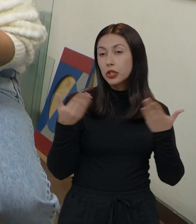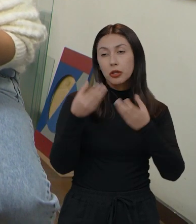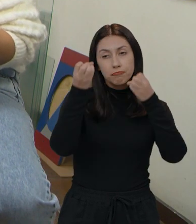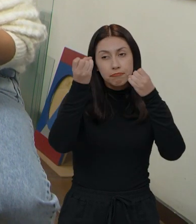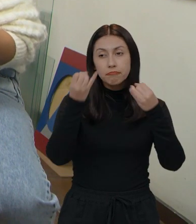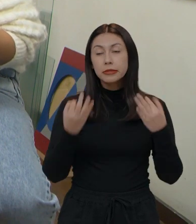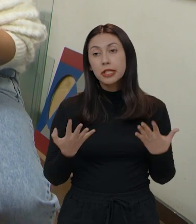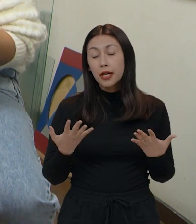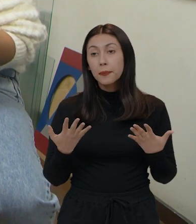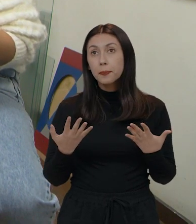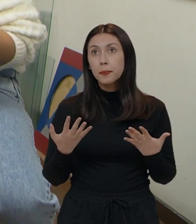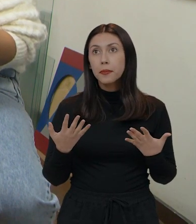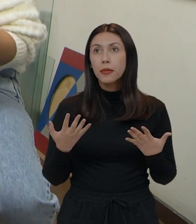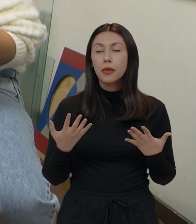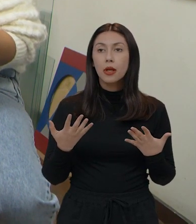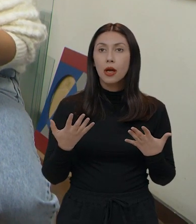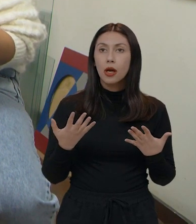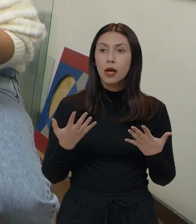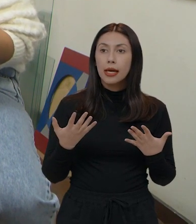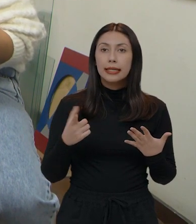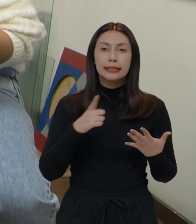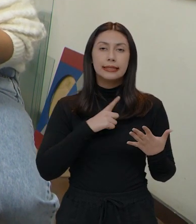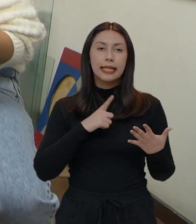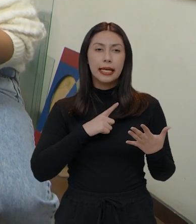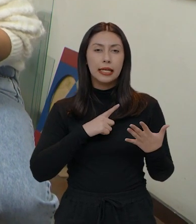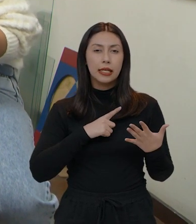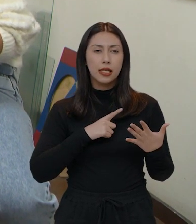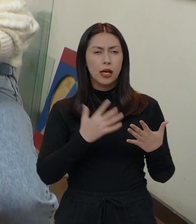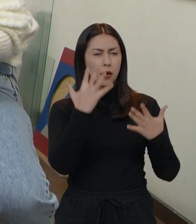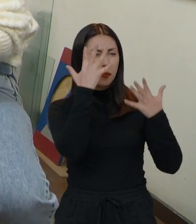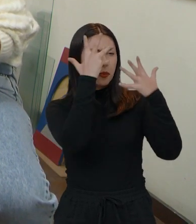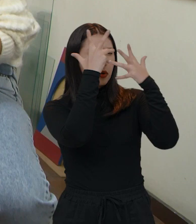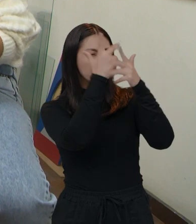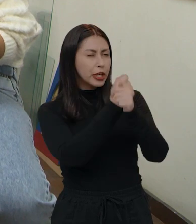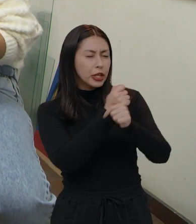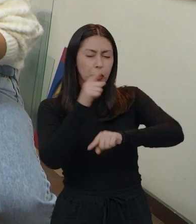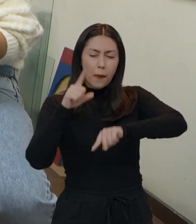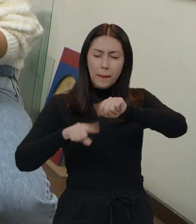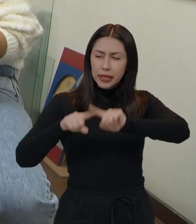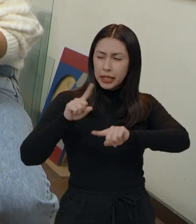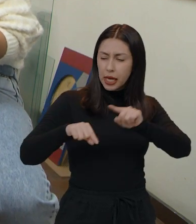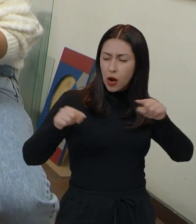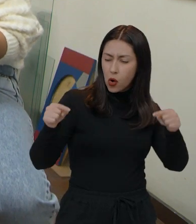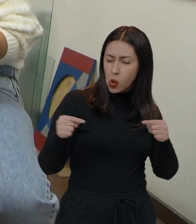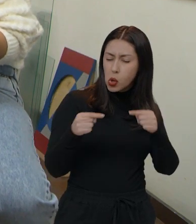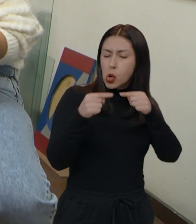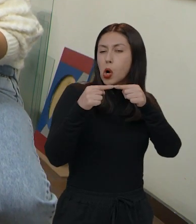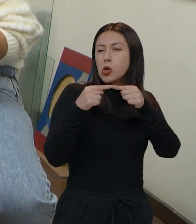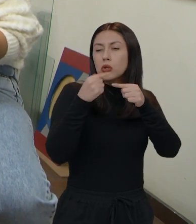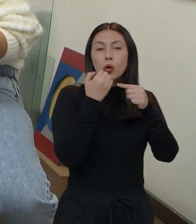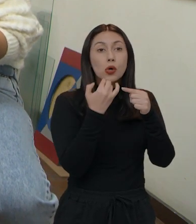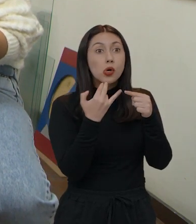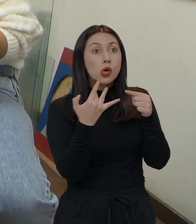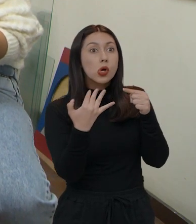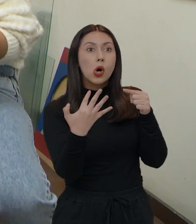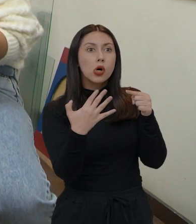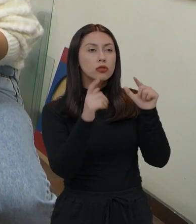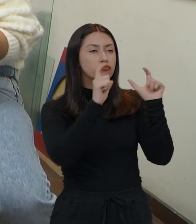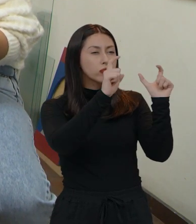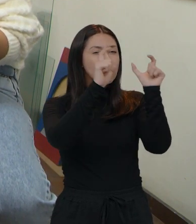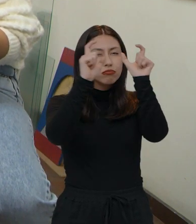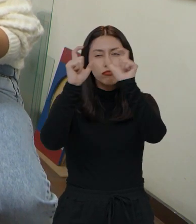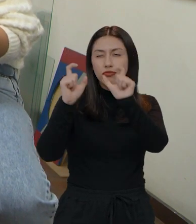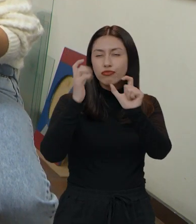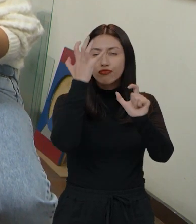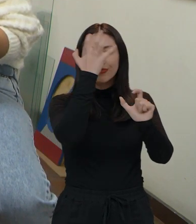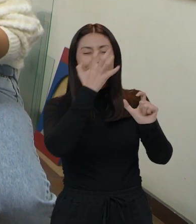né? Até isso, o encontro do estético com o material, com né? Material, certo. Ação das cores, marca obras, formas,